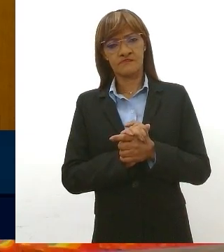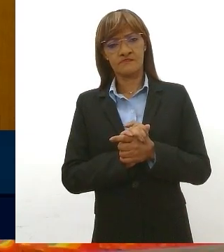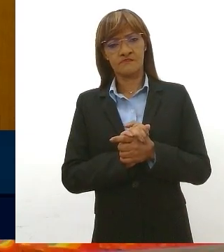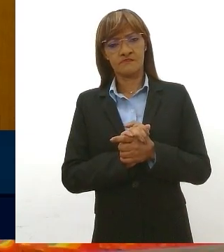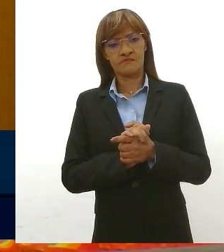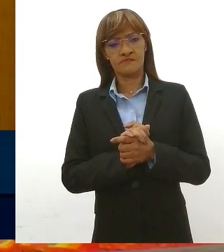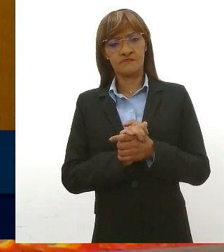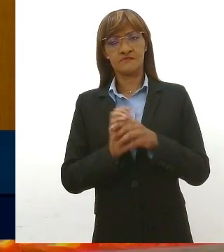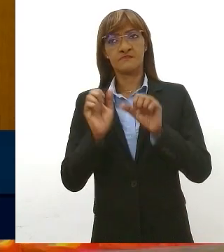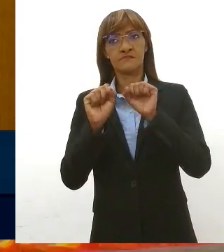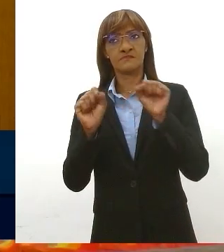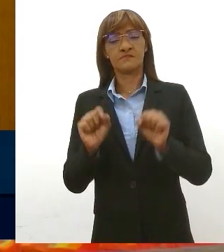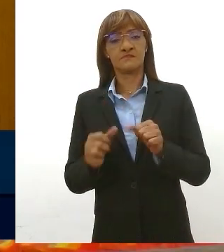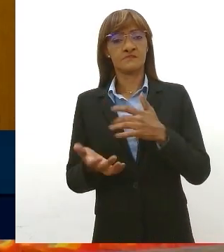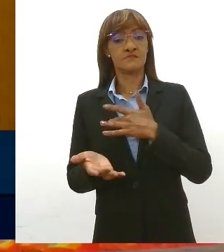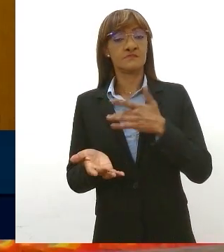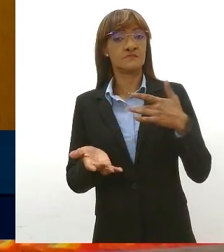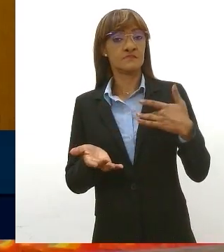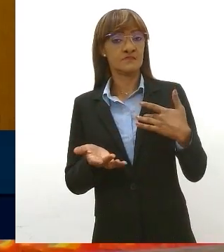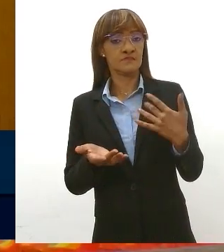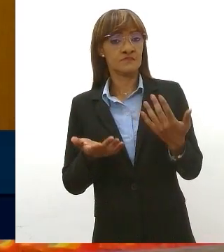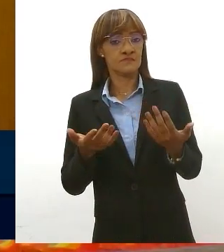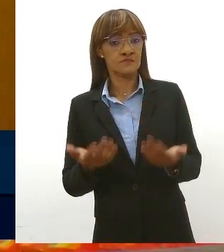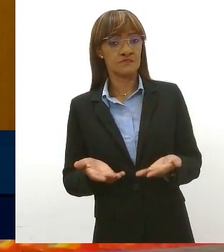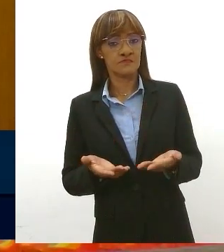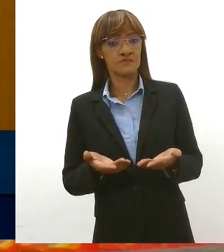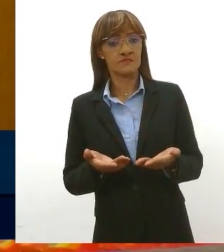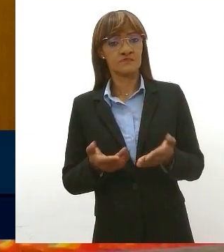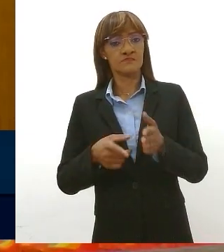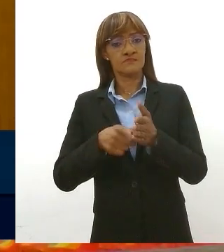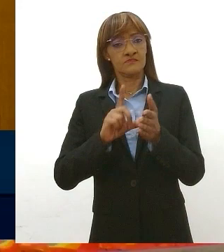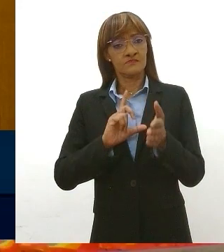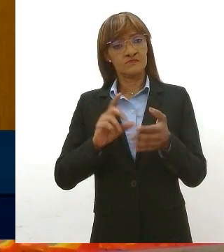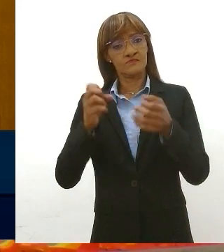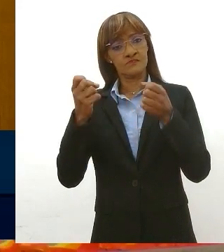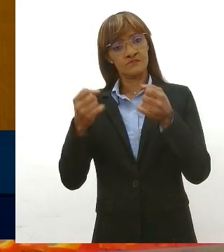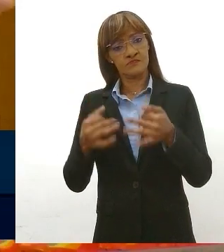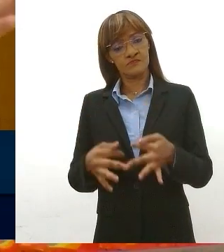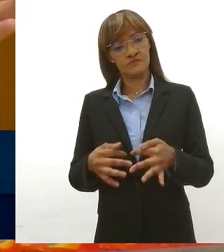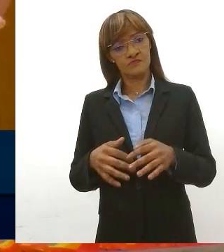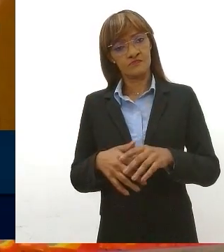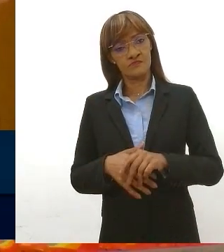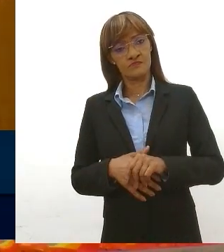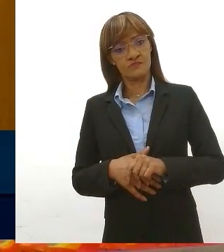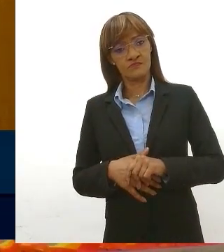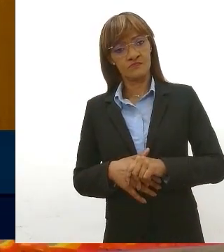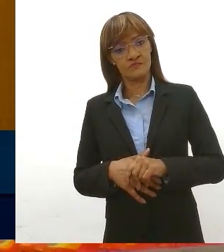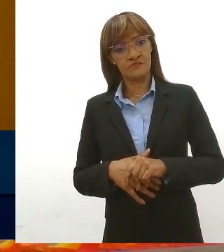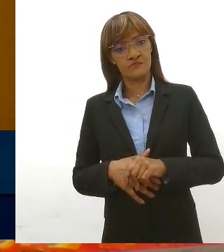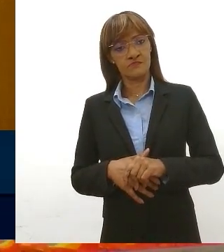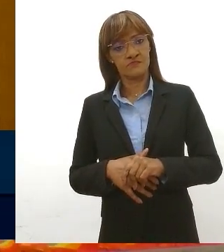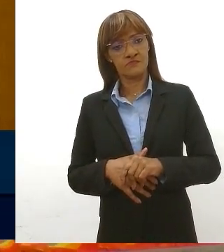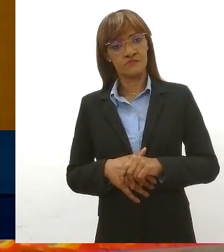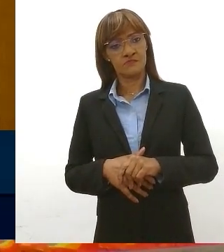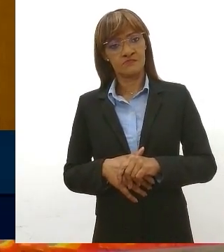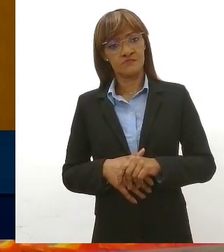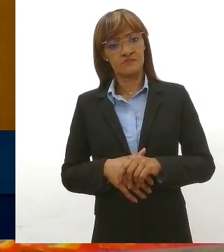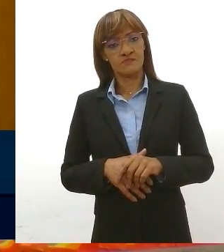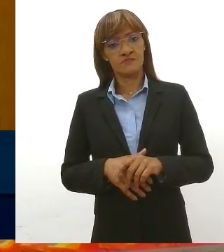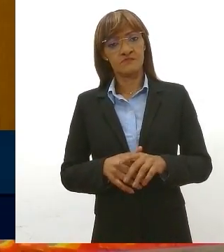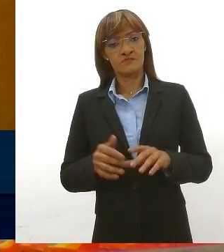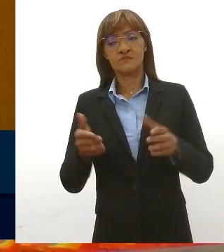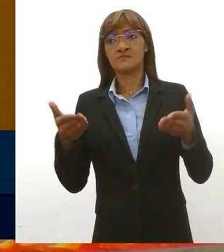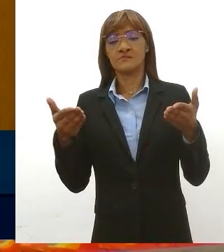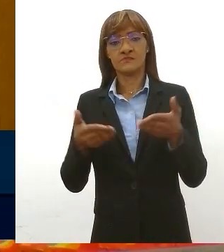privado. Né? Como eu já relatei, a prefeitura constrói, né, um prédio,